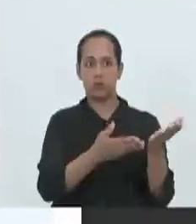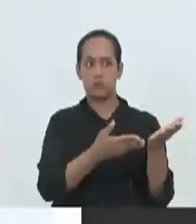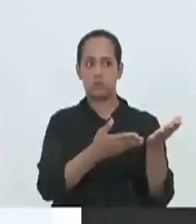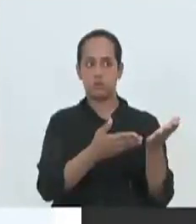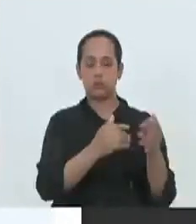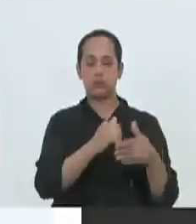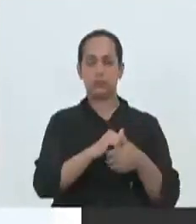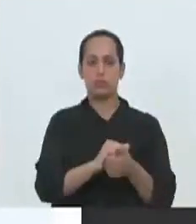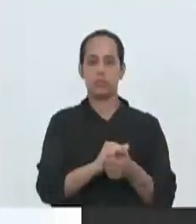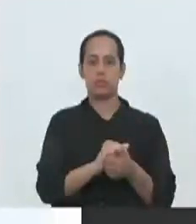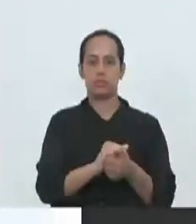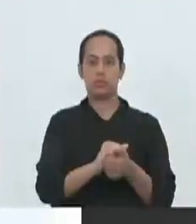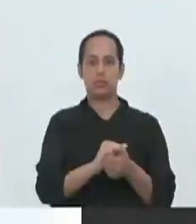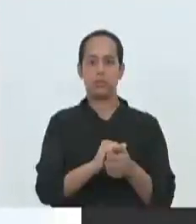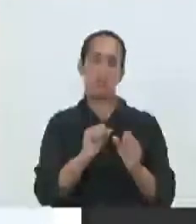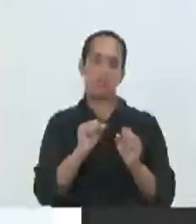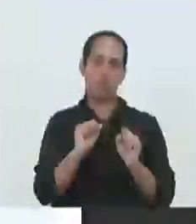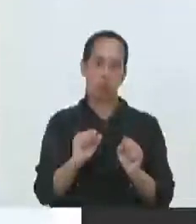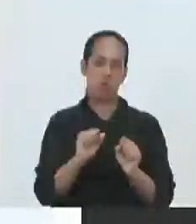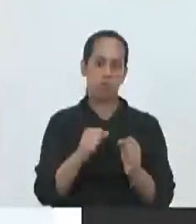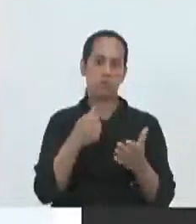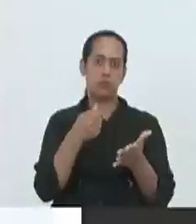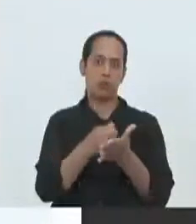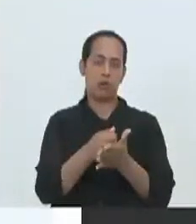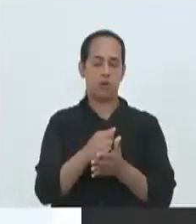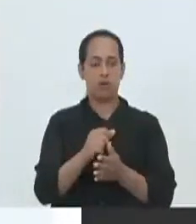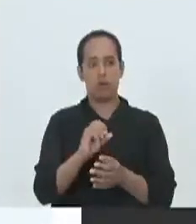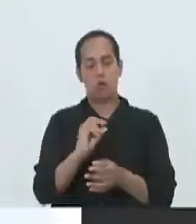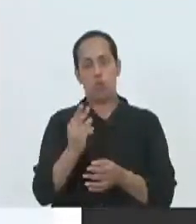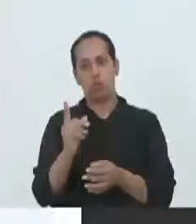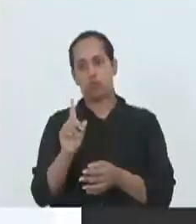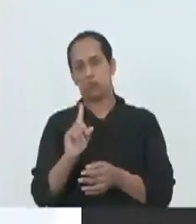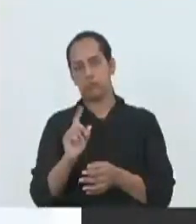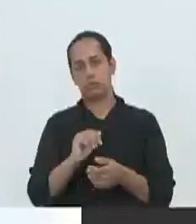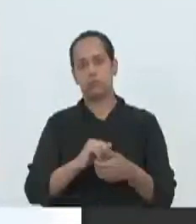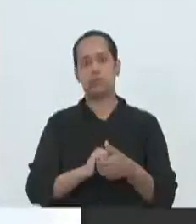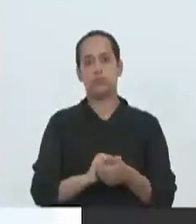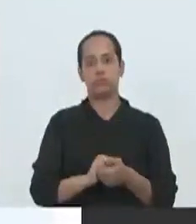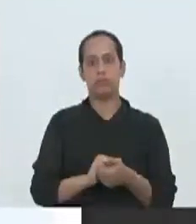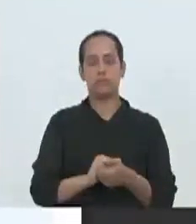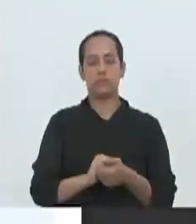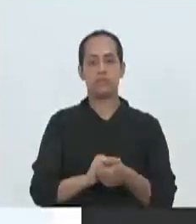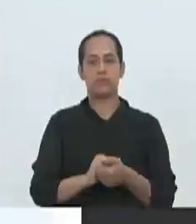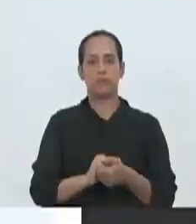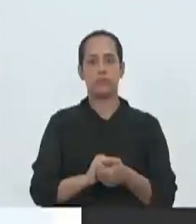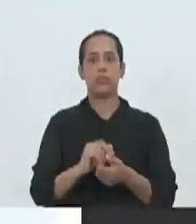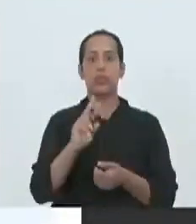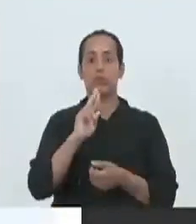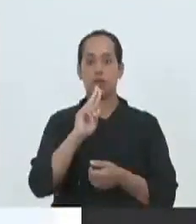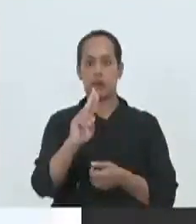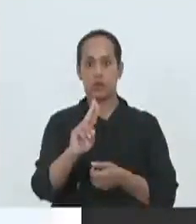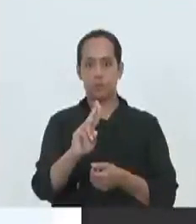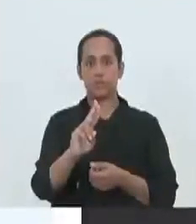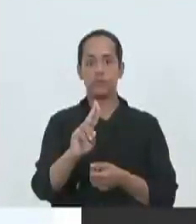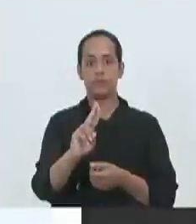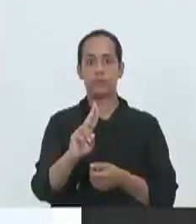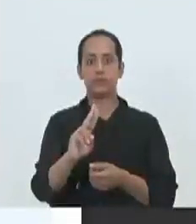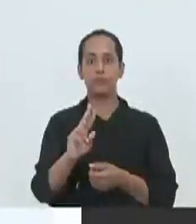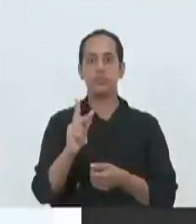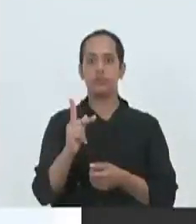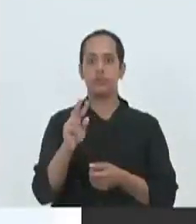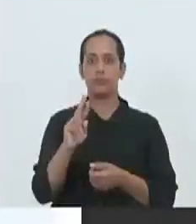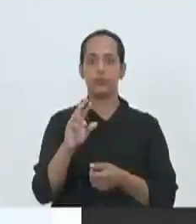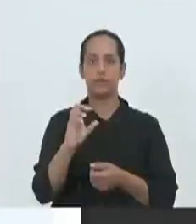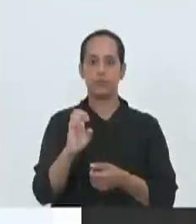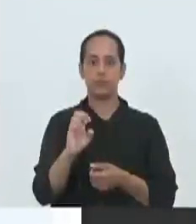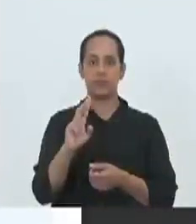ser liquidados ou não resultado Previdenciário assim como o resultado primário